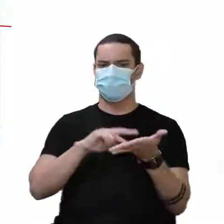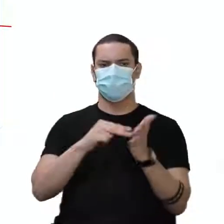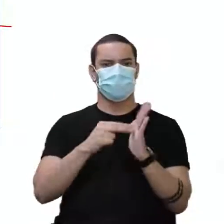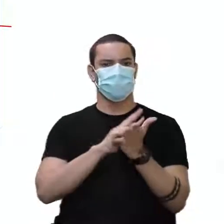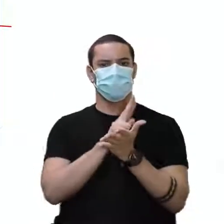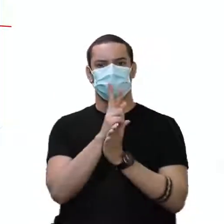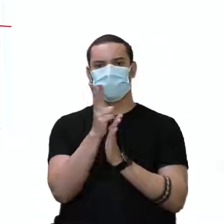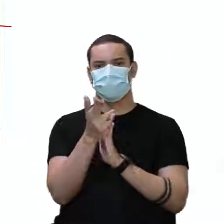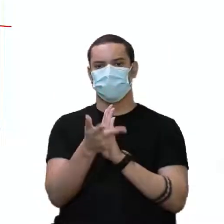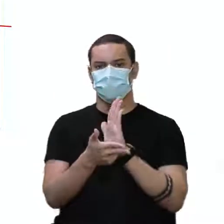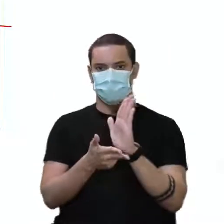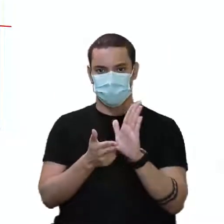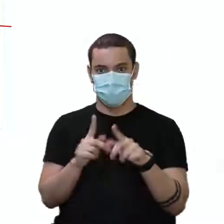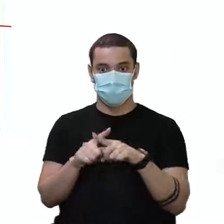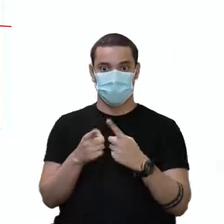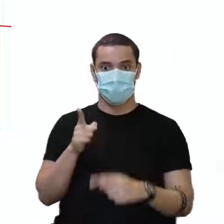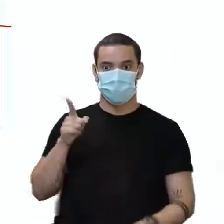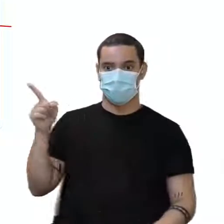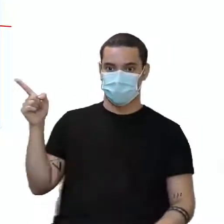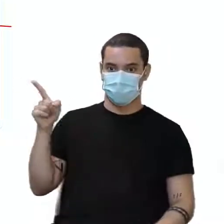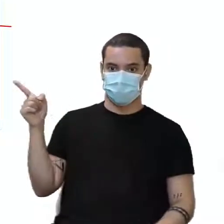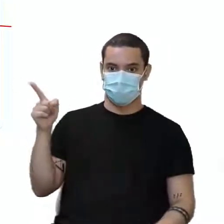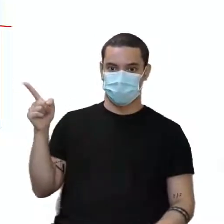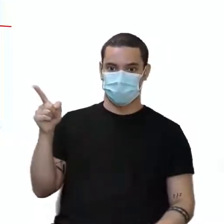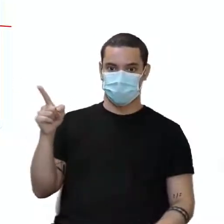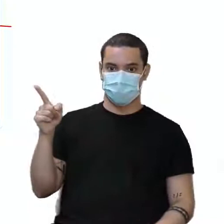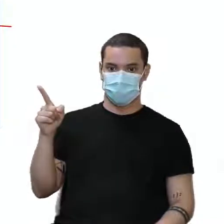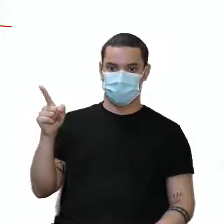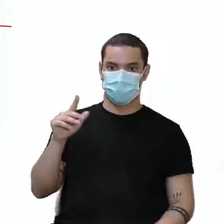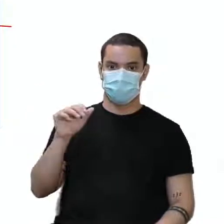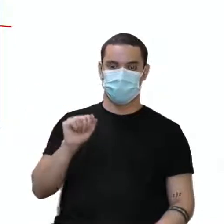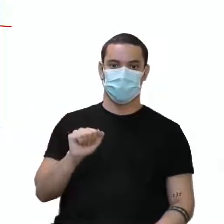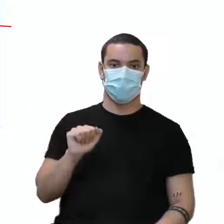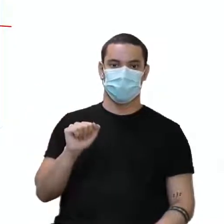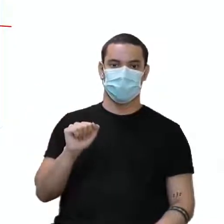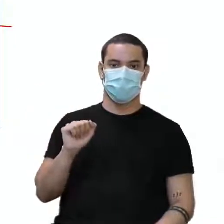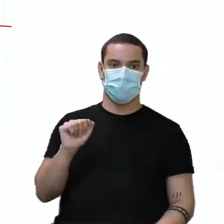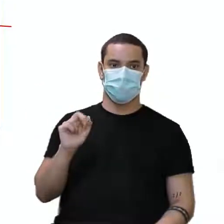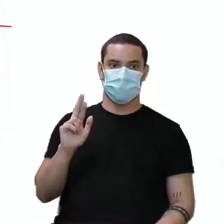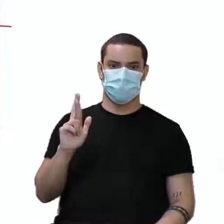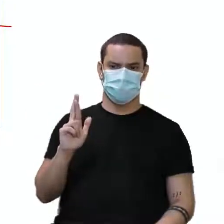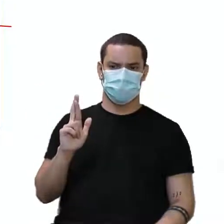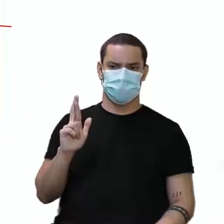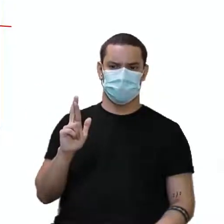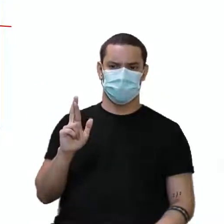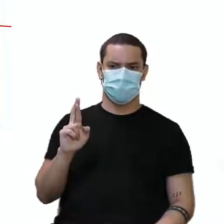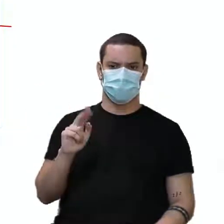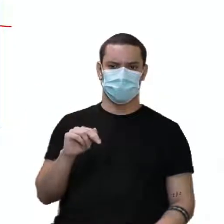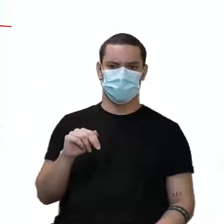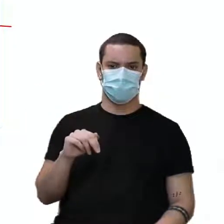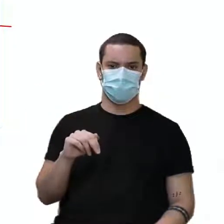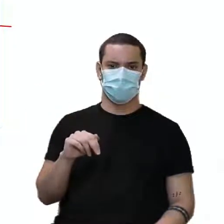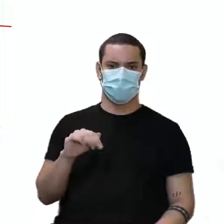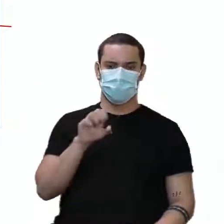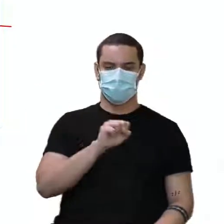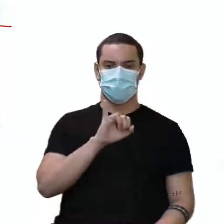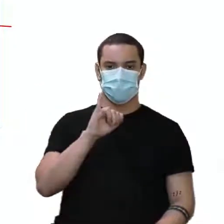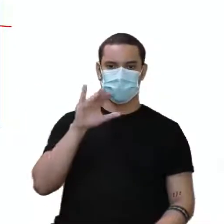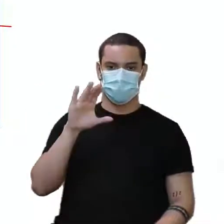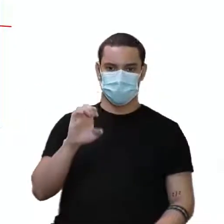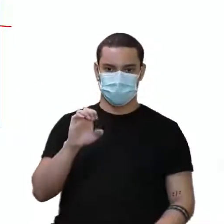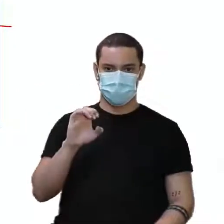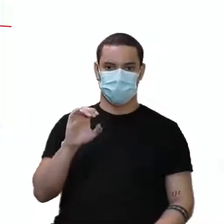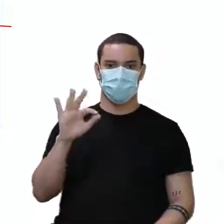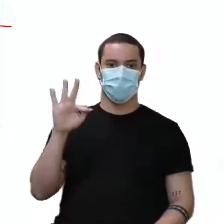outras coisas. Mas aqui você vai traduzir como certo? Então lembra bem, since, desde, for,